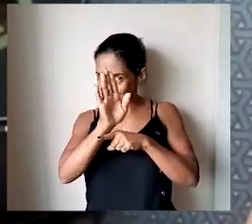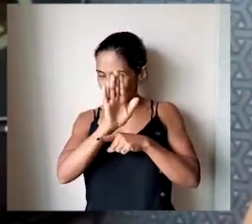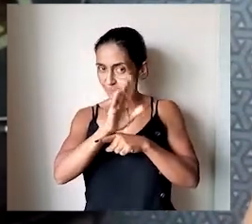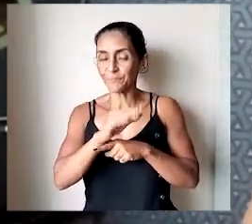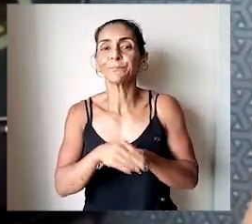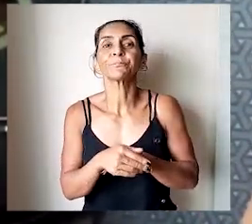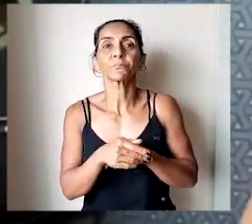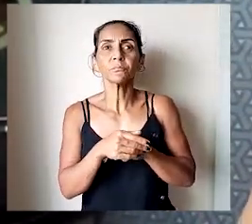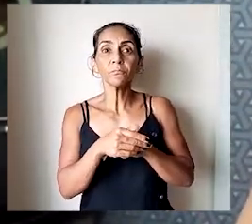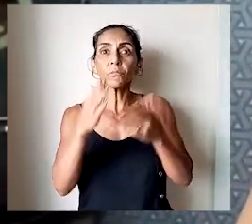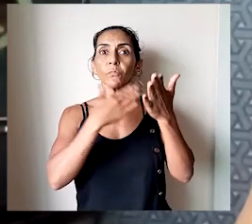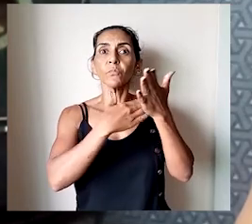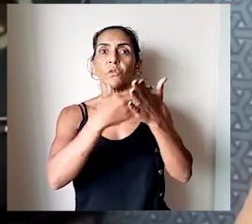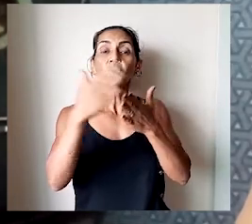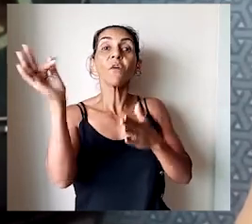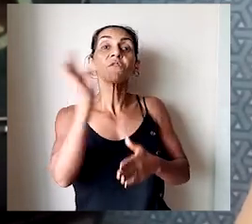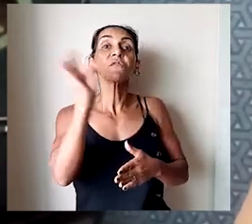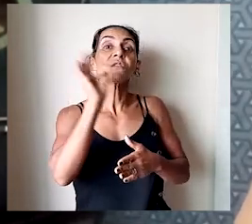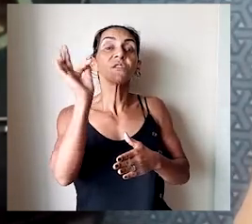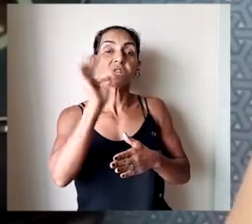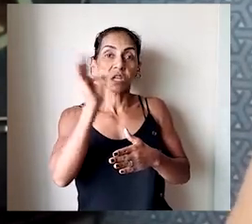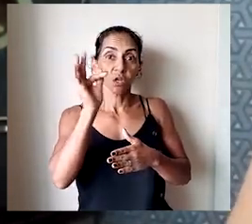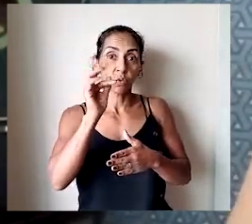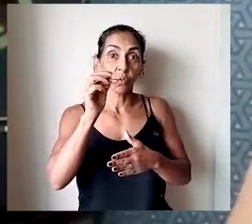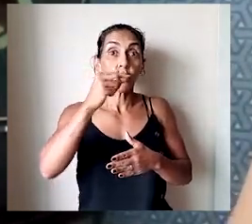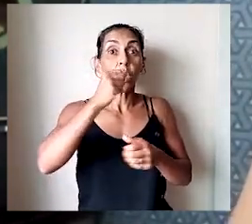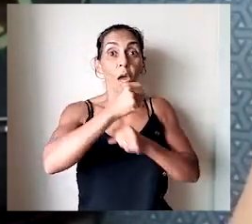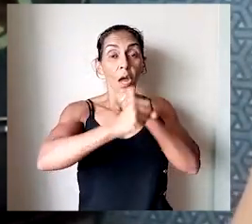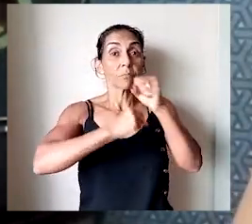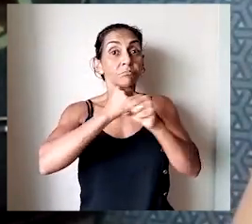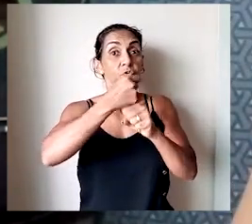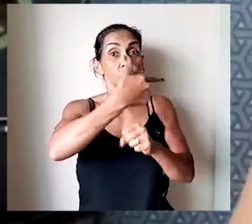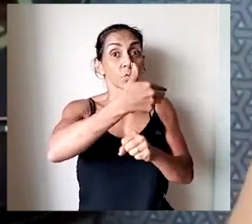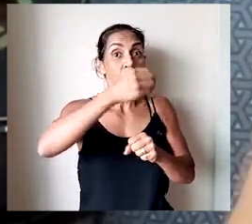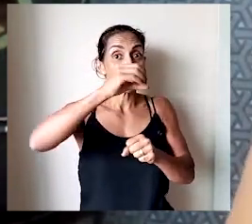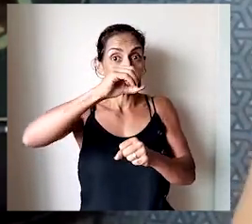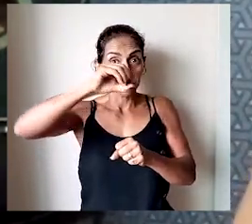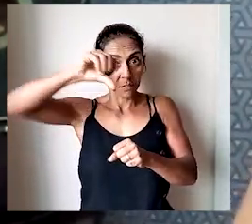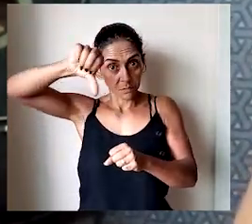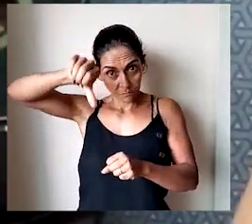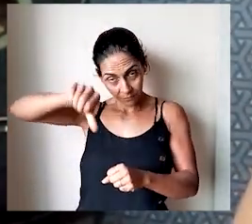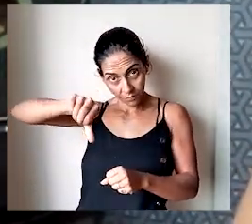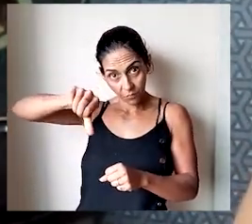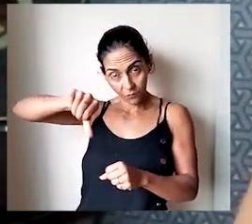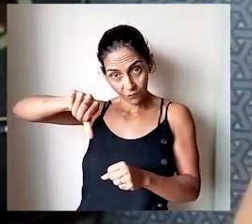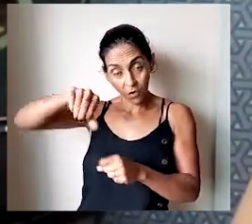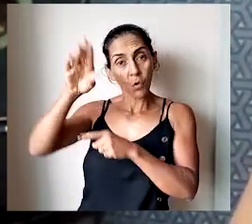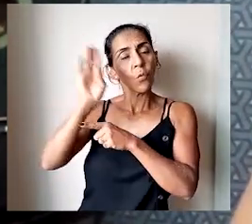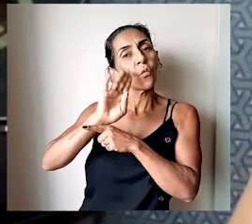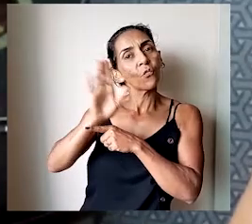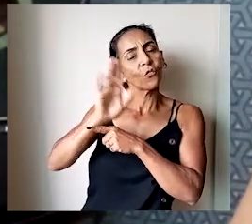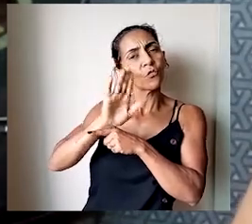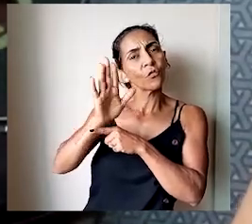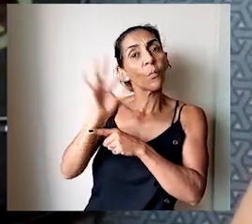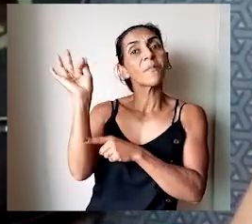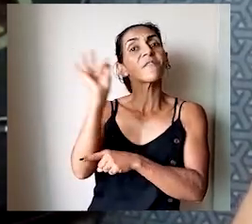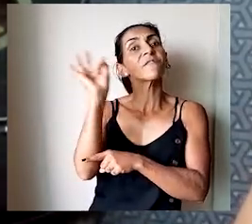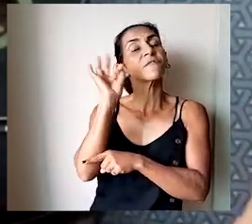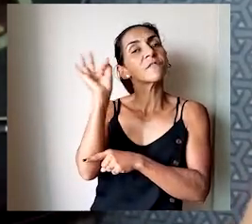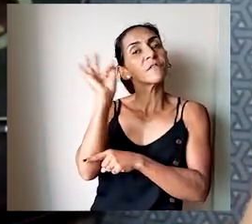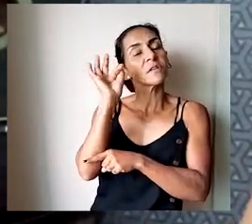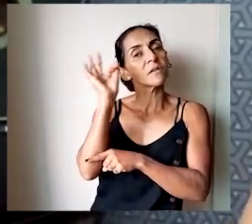vocês. Ele foi lançado em fevereiro de 2009, foi dirigido por Henry Selick. O lançamento desse filme foi em fevereiro